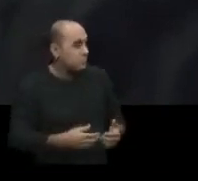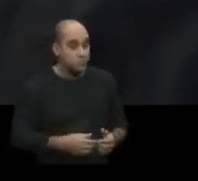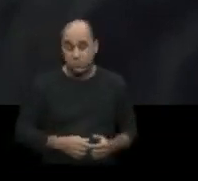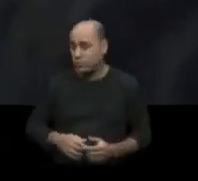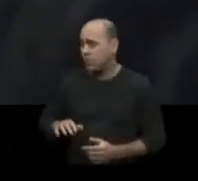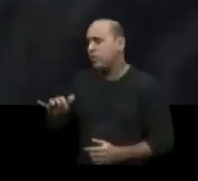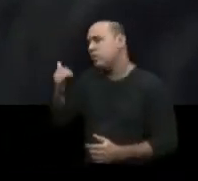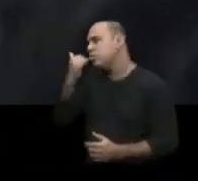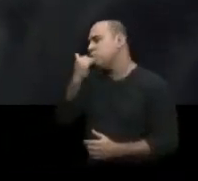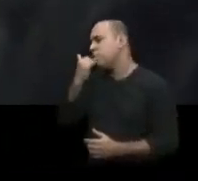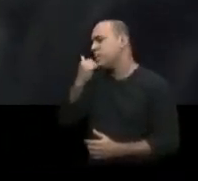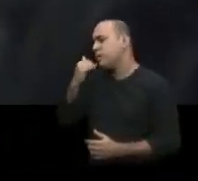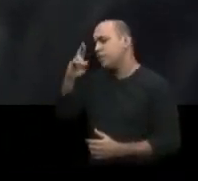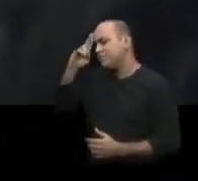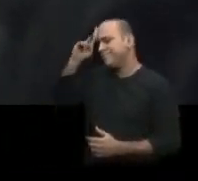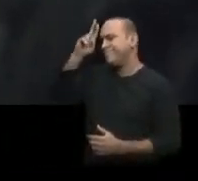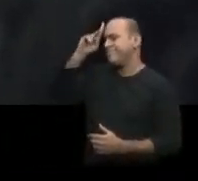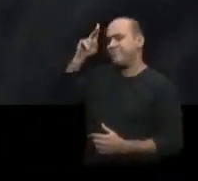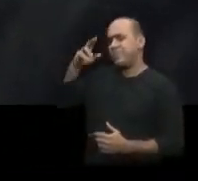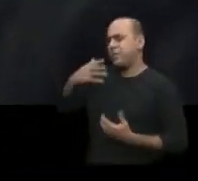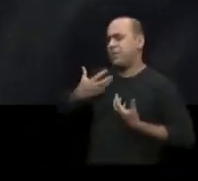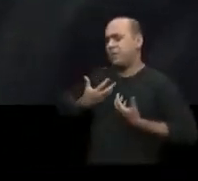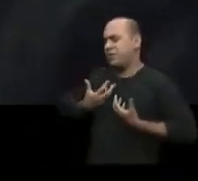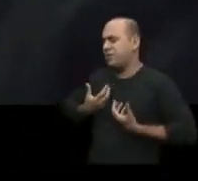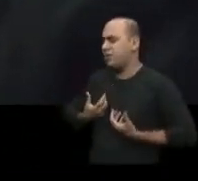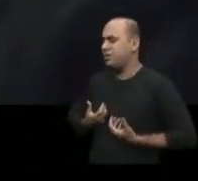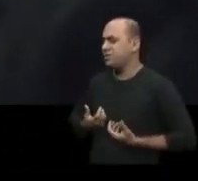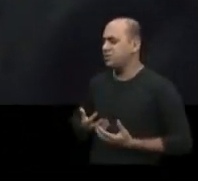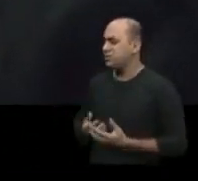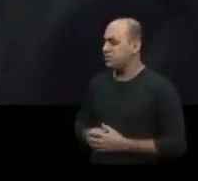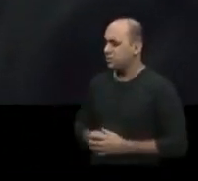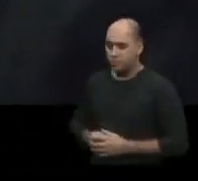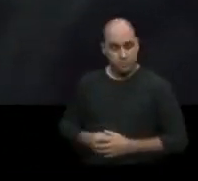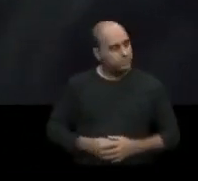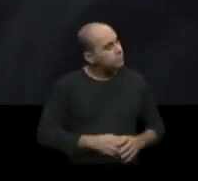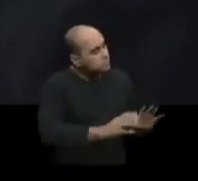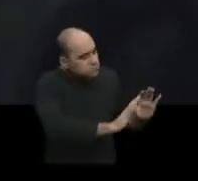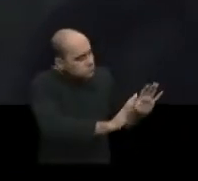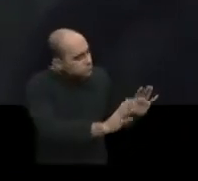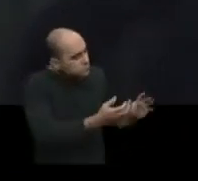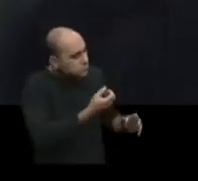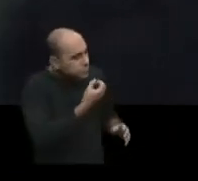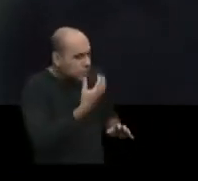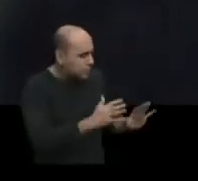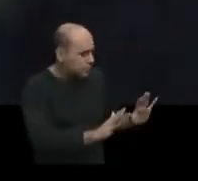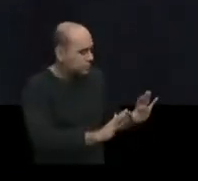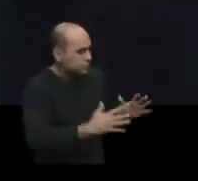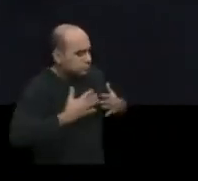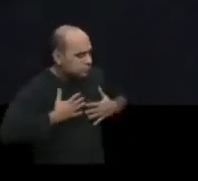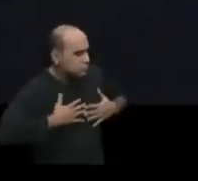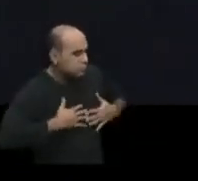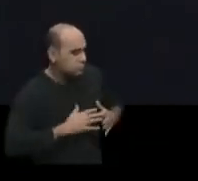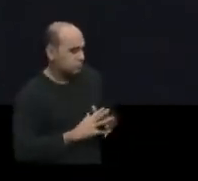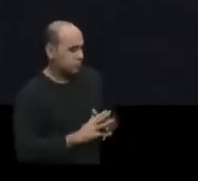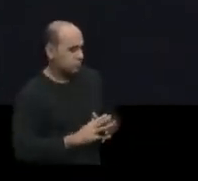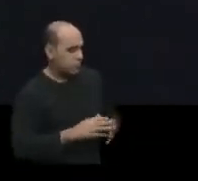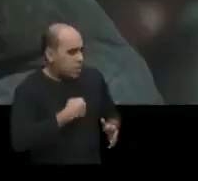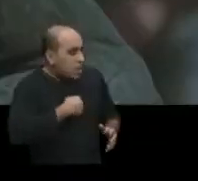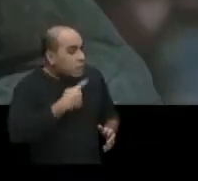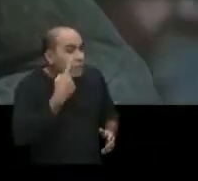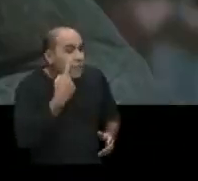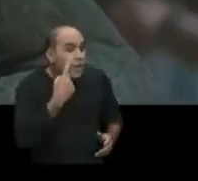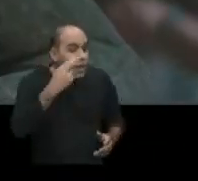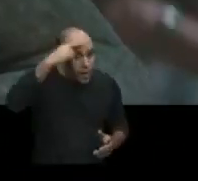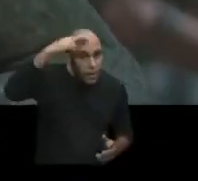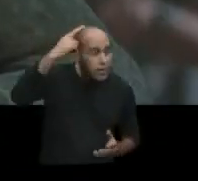Desculpa, eu tô tão cansada que nem lembro quem eu sou. Tranquilo, relaxa. E eu vim pra ver o